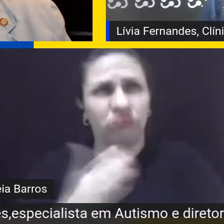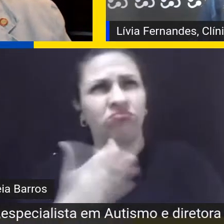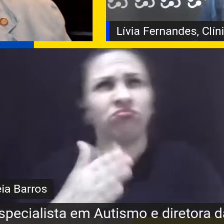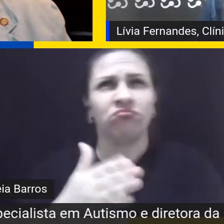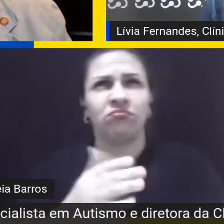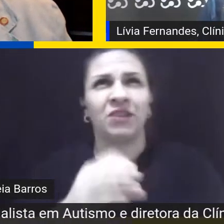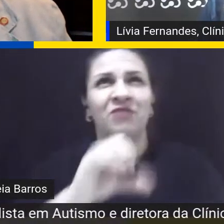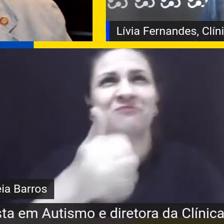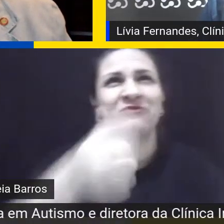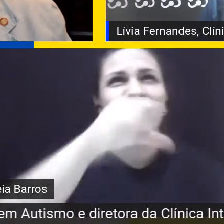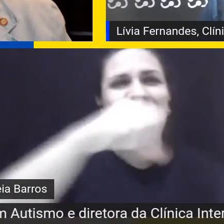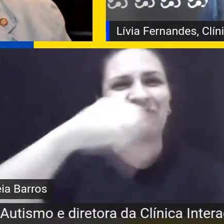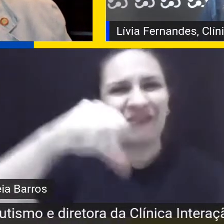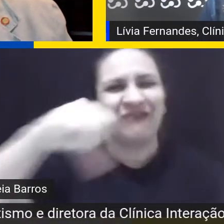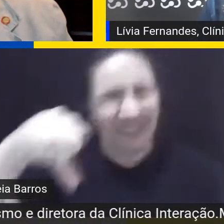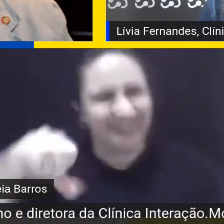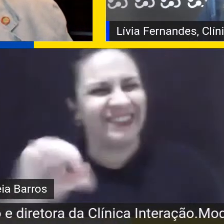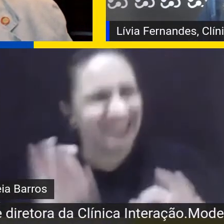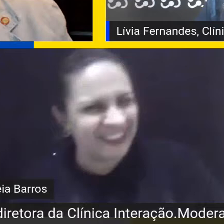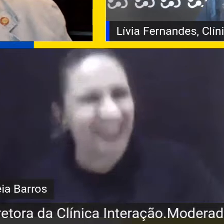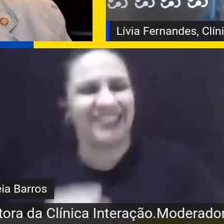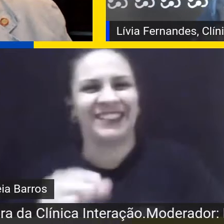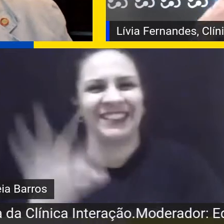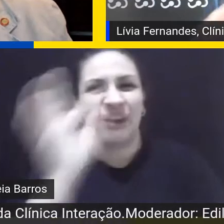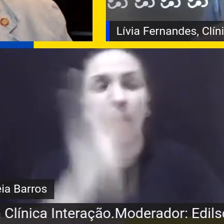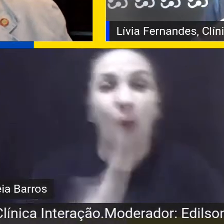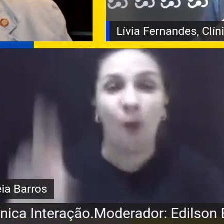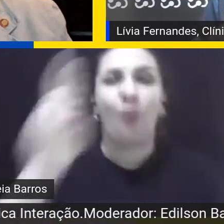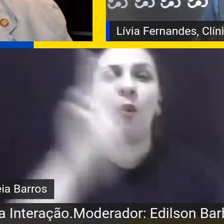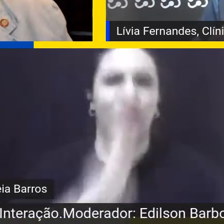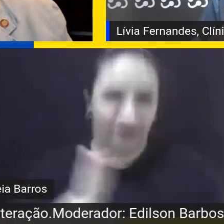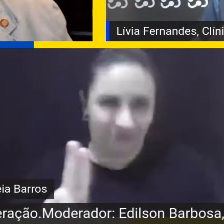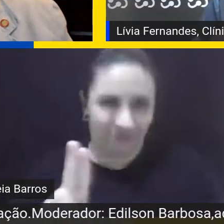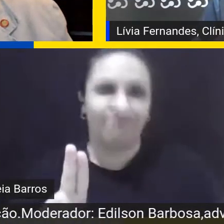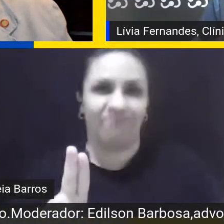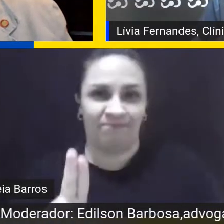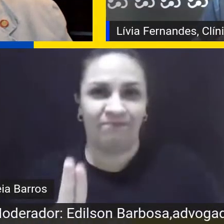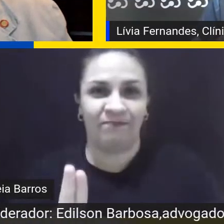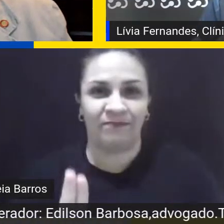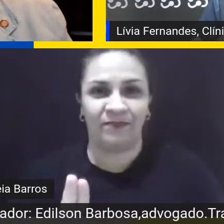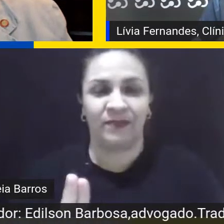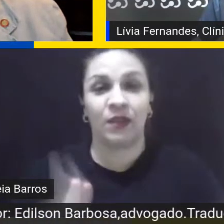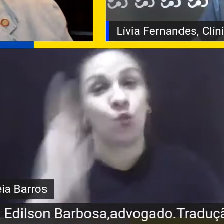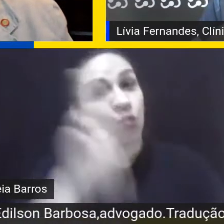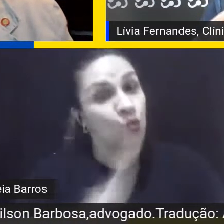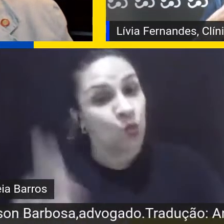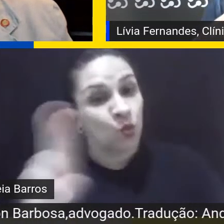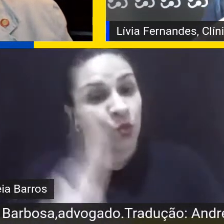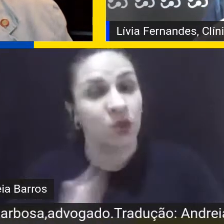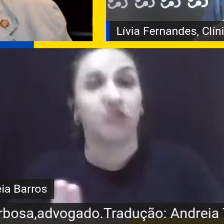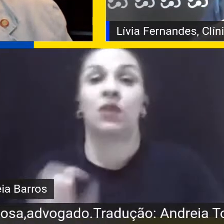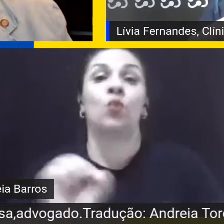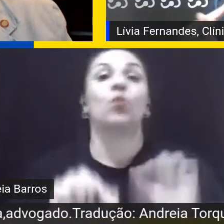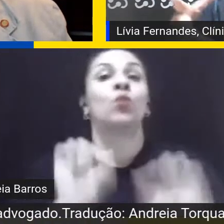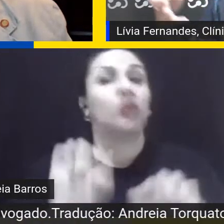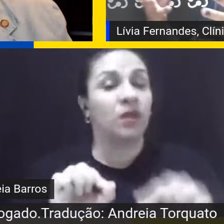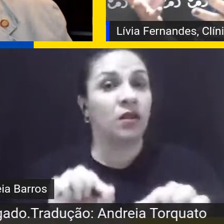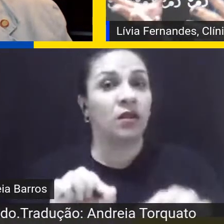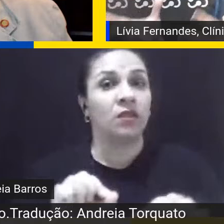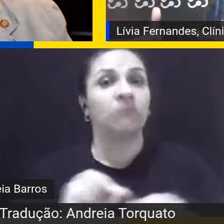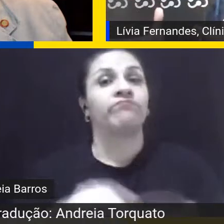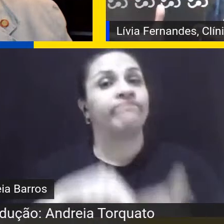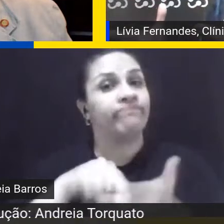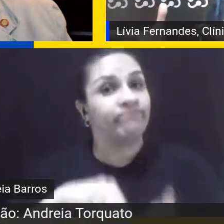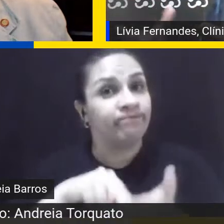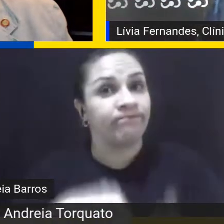1999, na universidade. E a nova universidade, ela mantinha a APAE